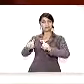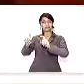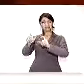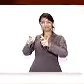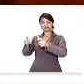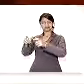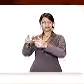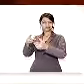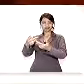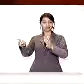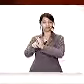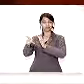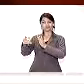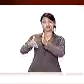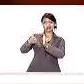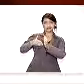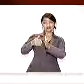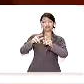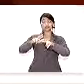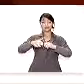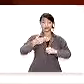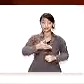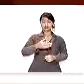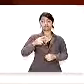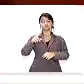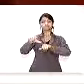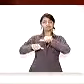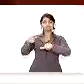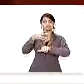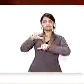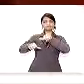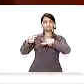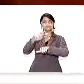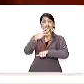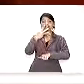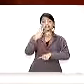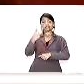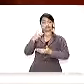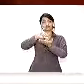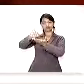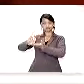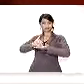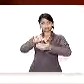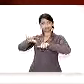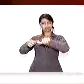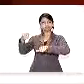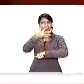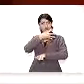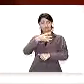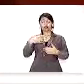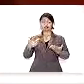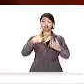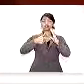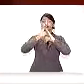deste Total a modernização de 31 unidades conforme relatório e voto